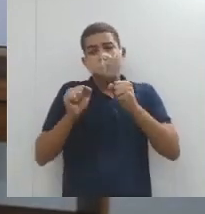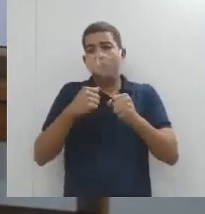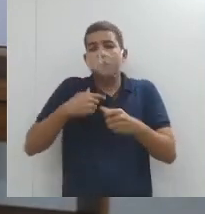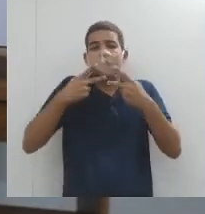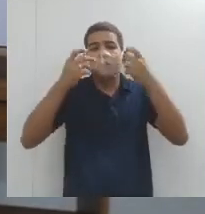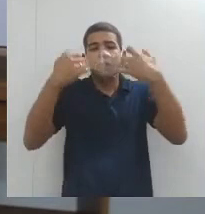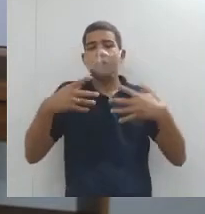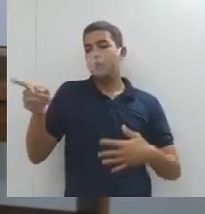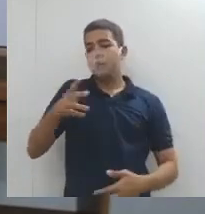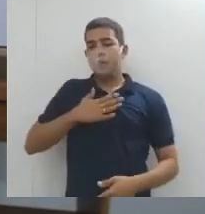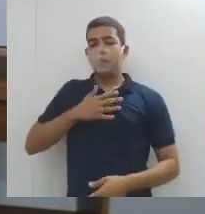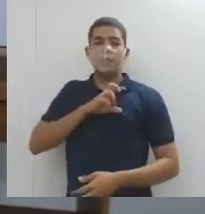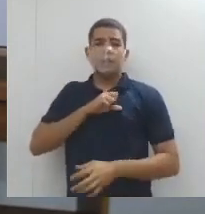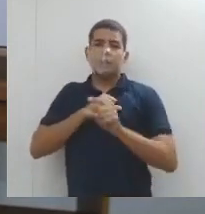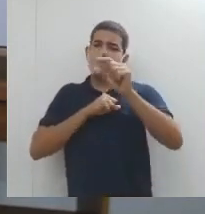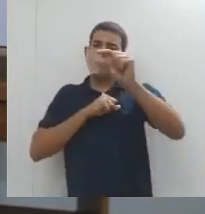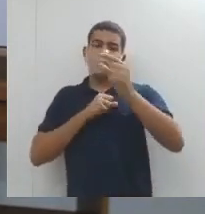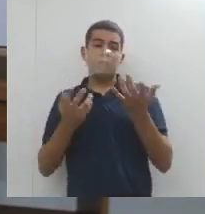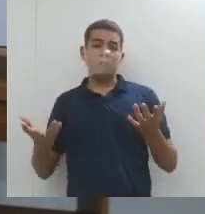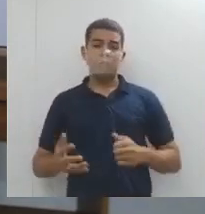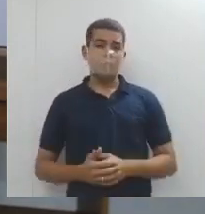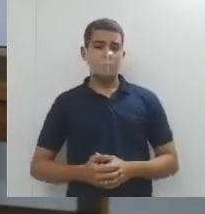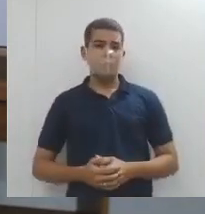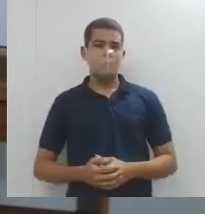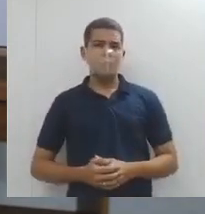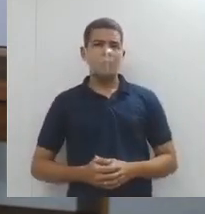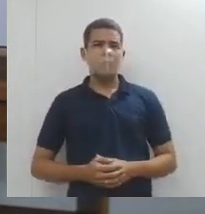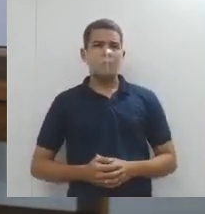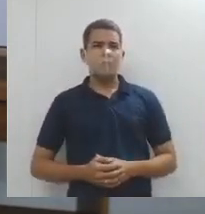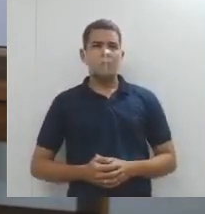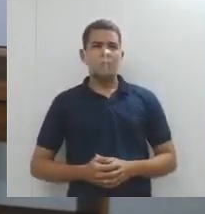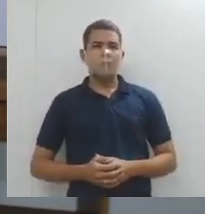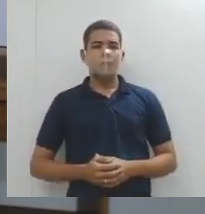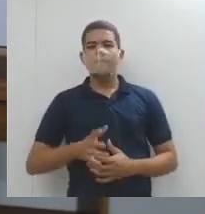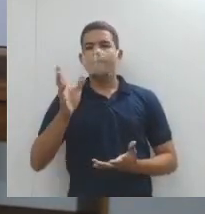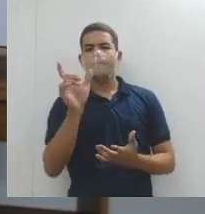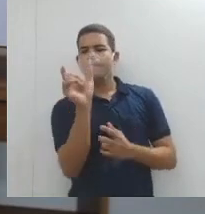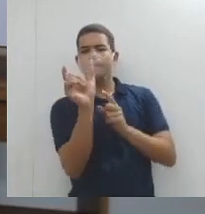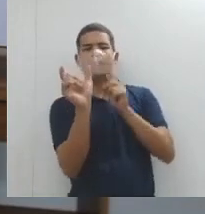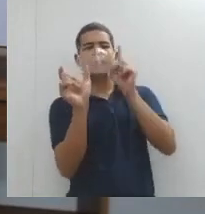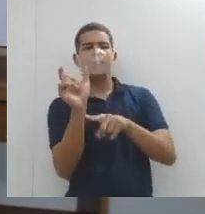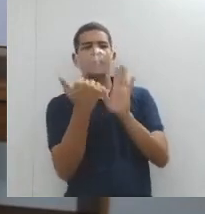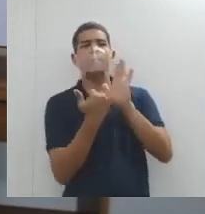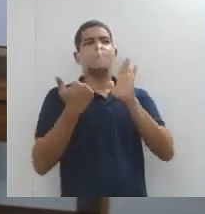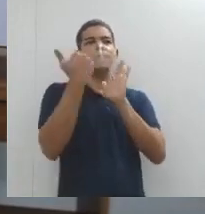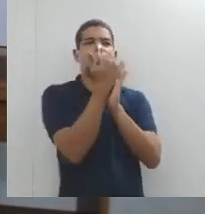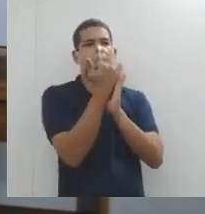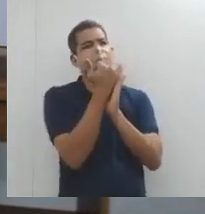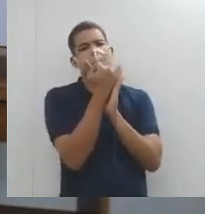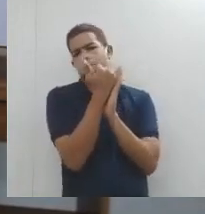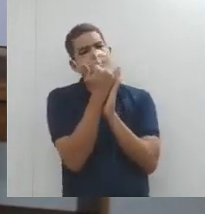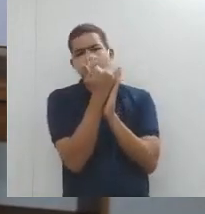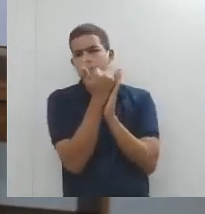pouco. Tá certo? Então, essas palavras, elas não são complementos de verbo,